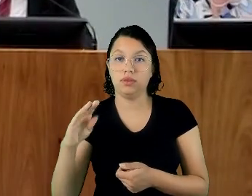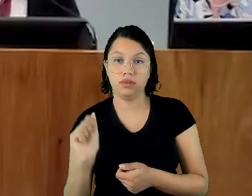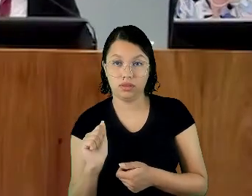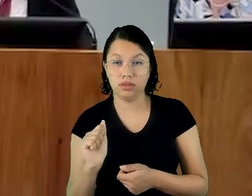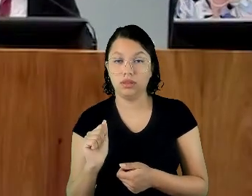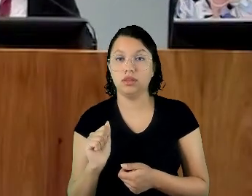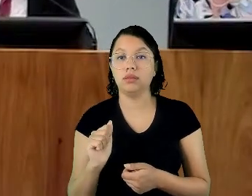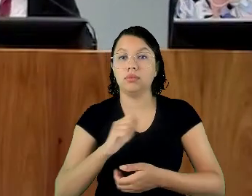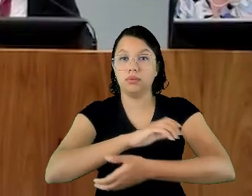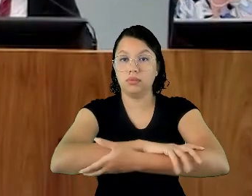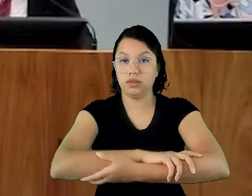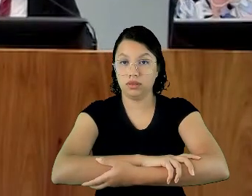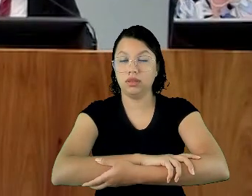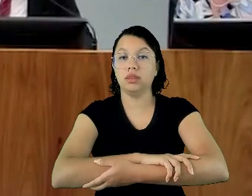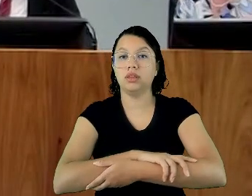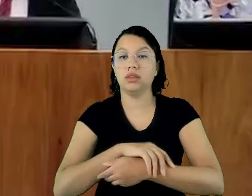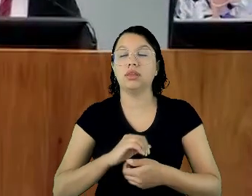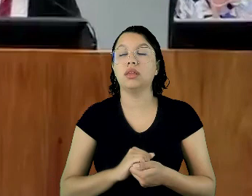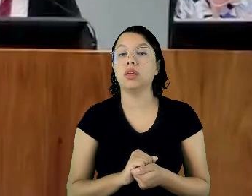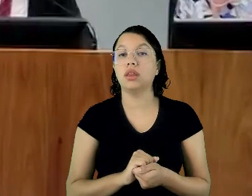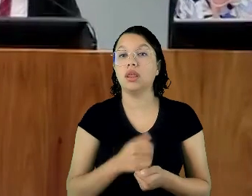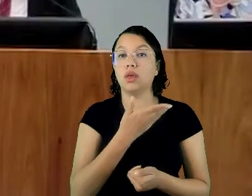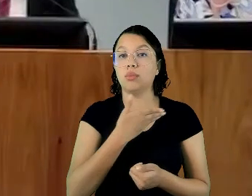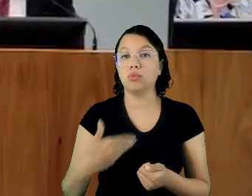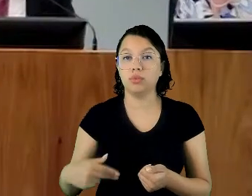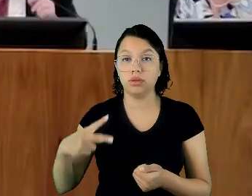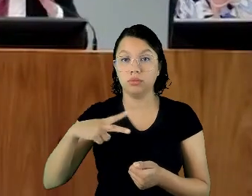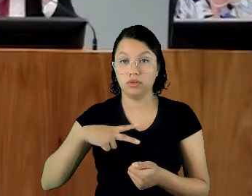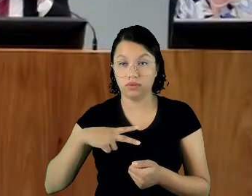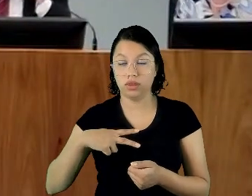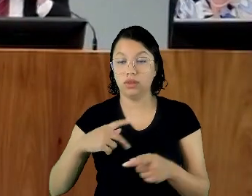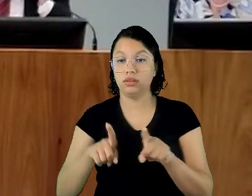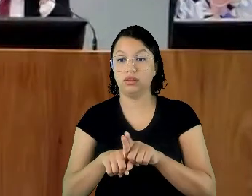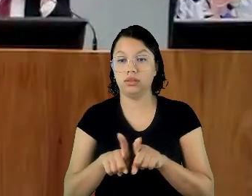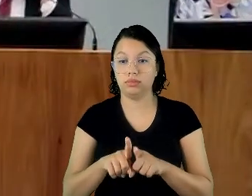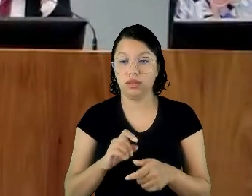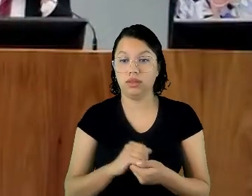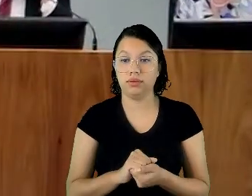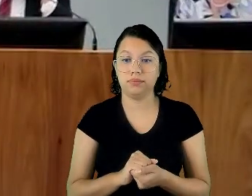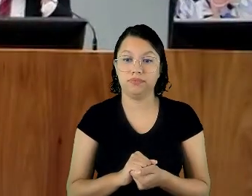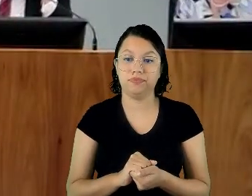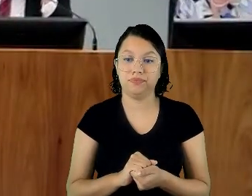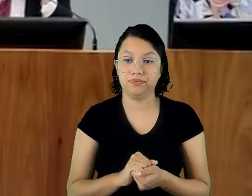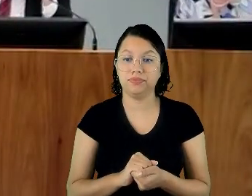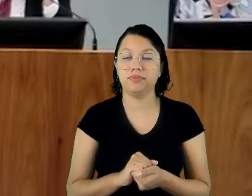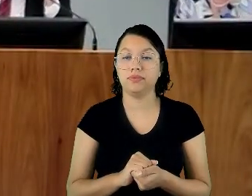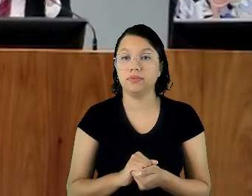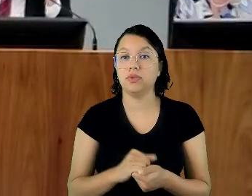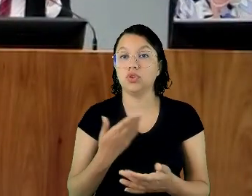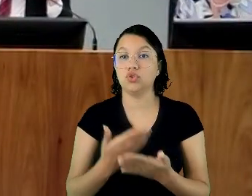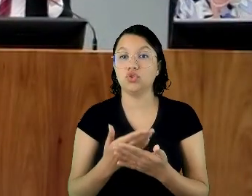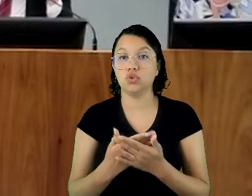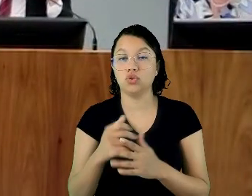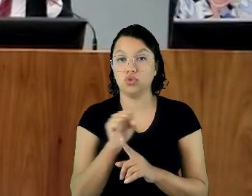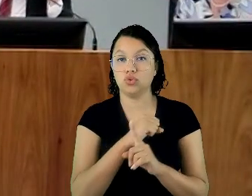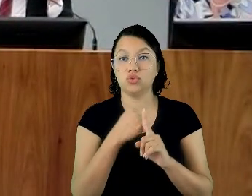parcerias público-privadas e concessões, Masters of Business Administration pela Fundação Escola de Sociologia e Política de São